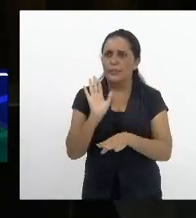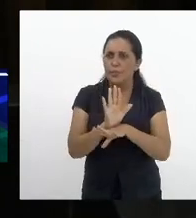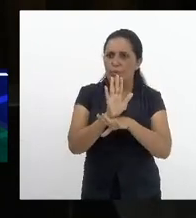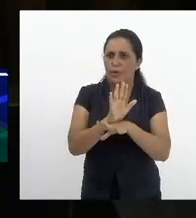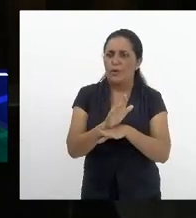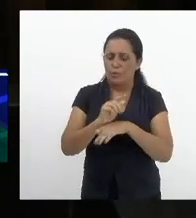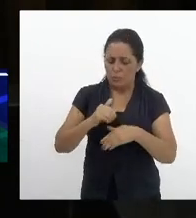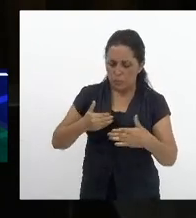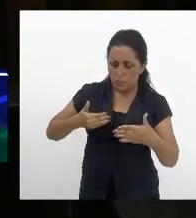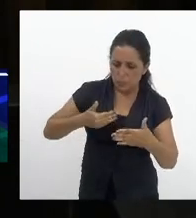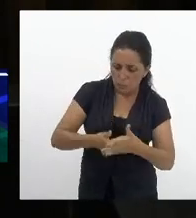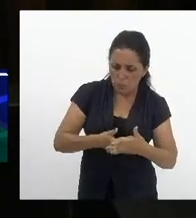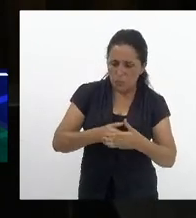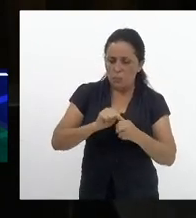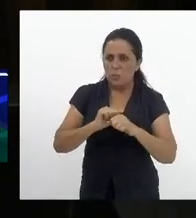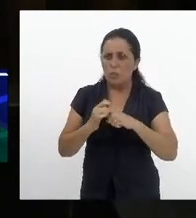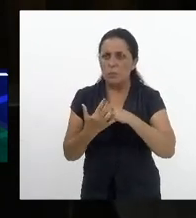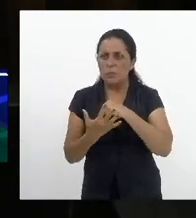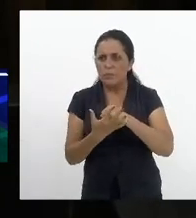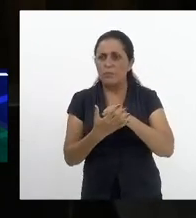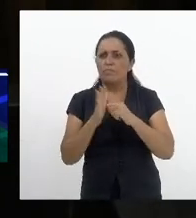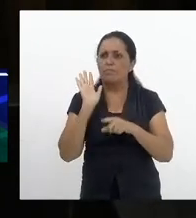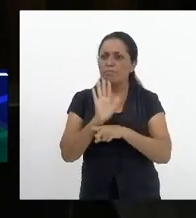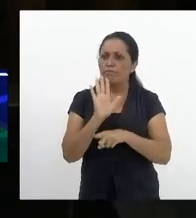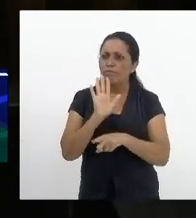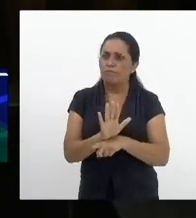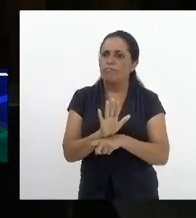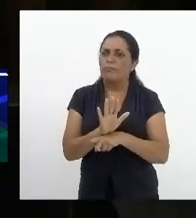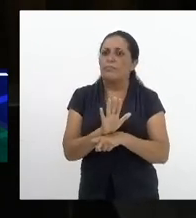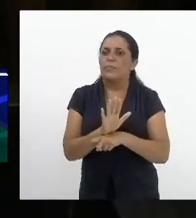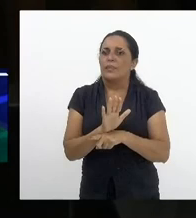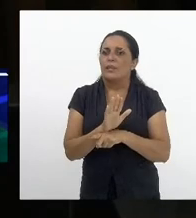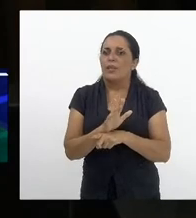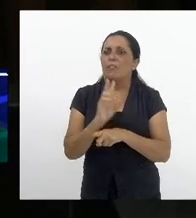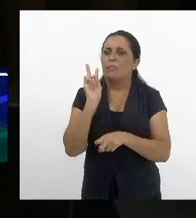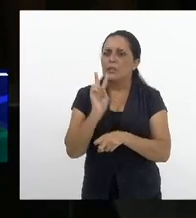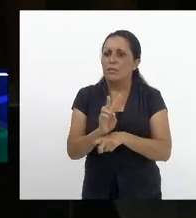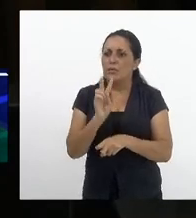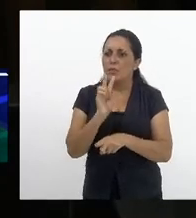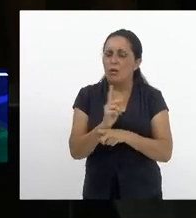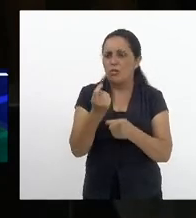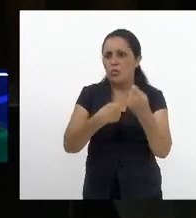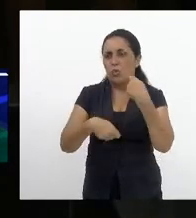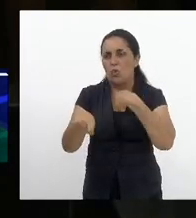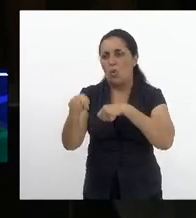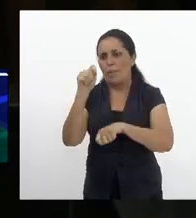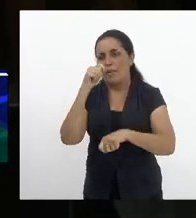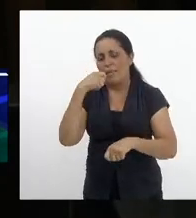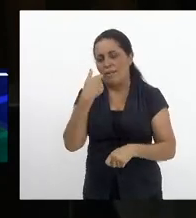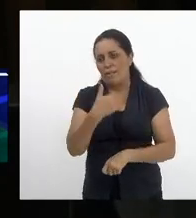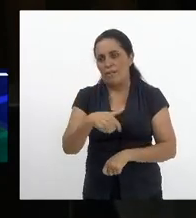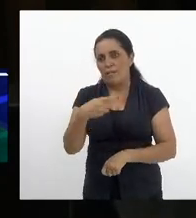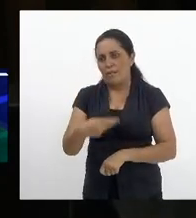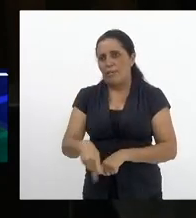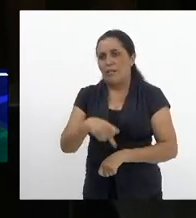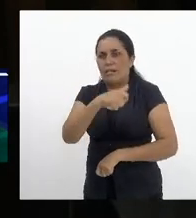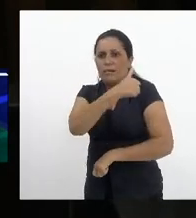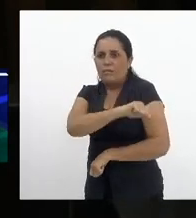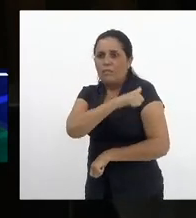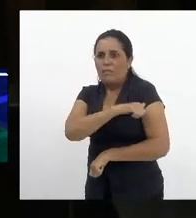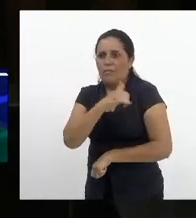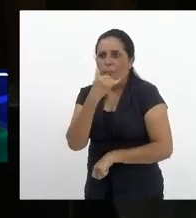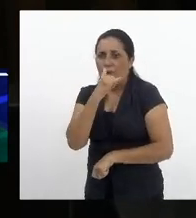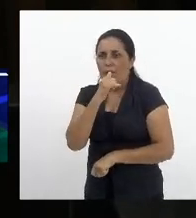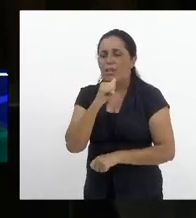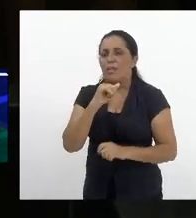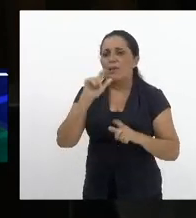para o enfrentamento da pandemia, contribuindo para a preservação da nossa economia fluminense, a TV Alerj também sai